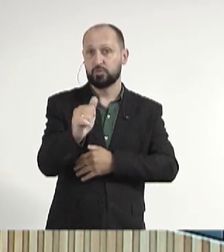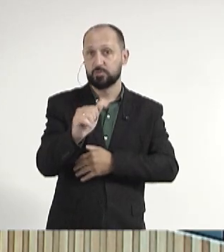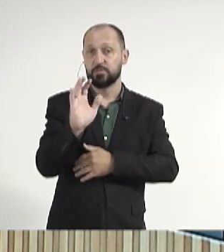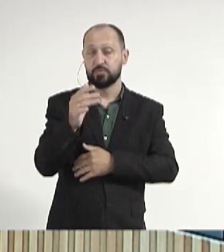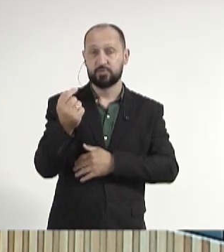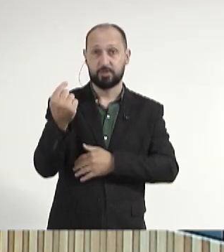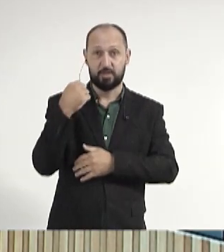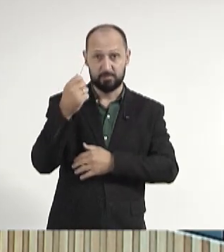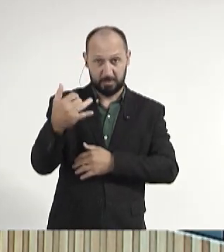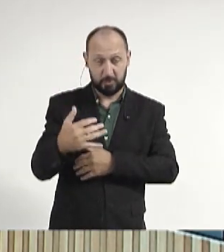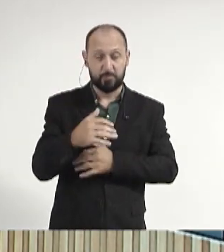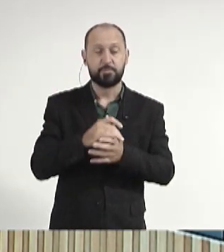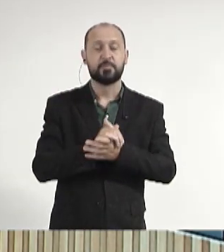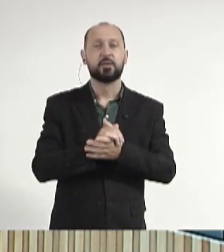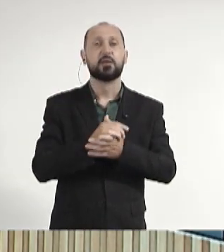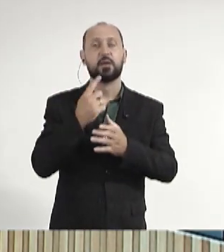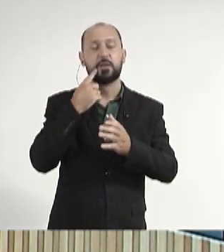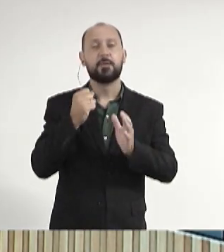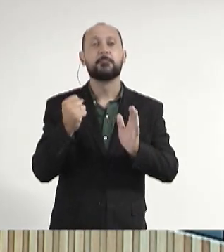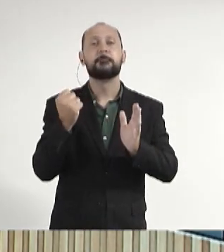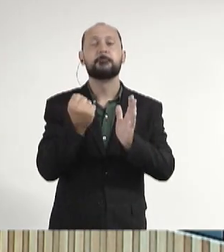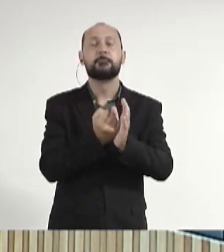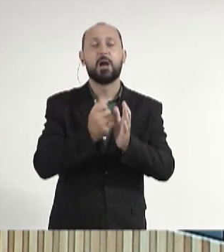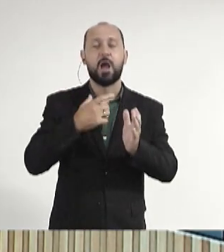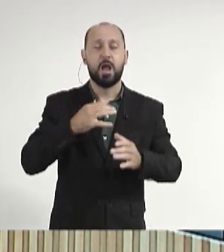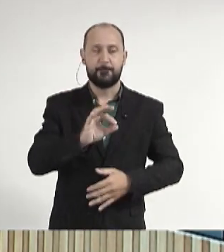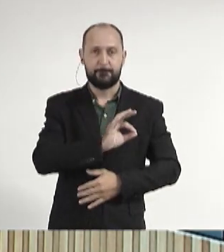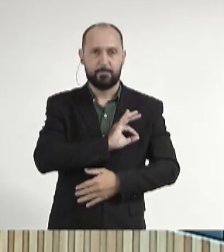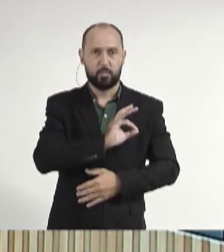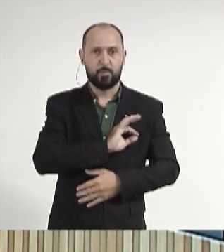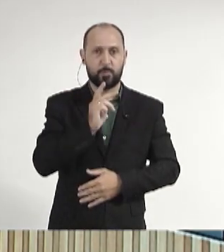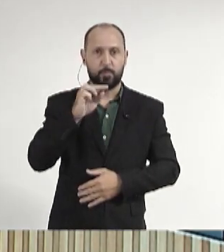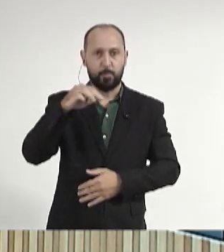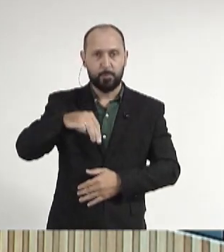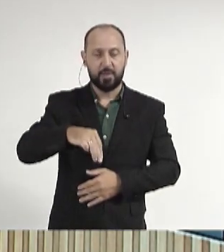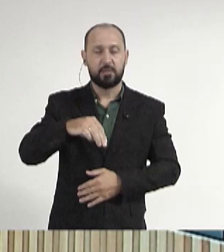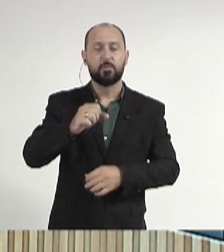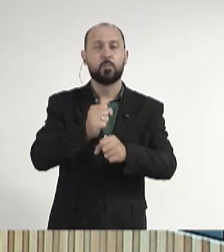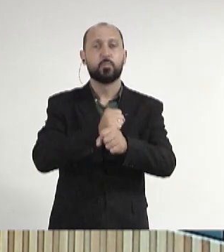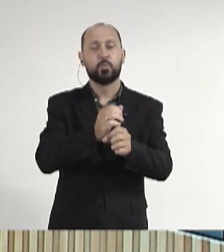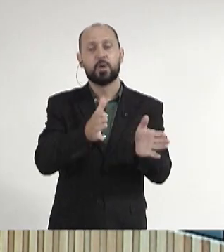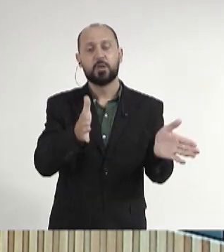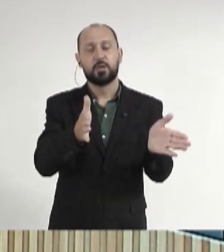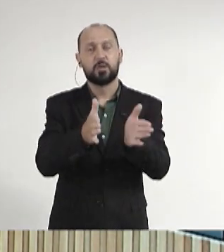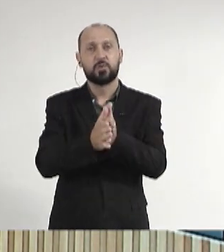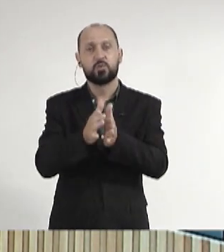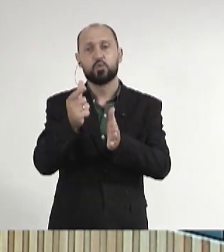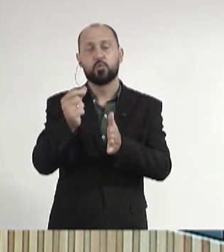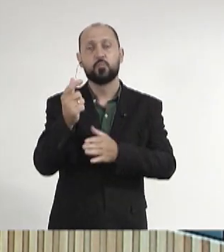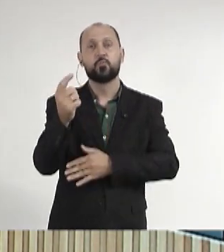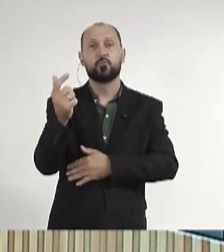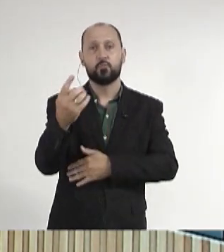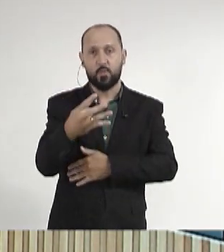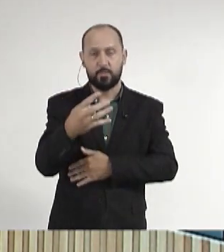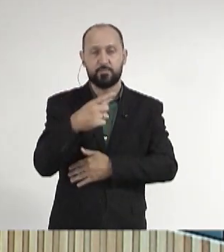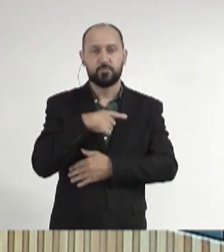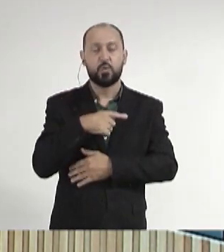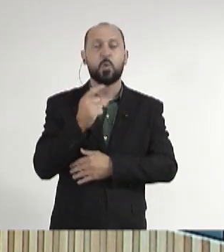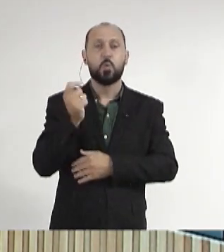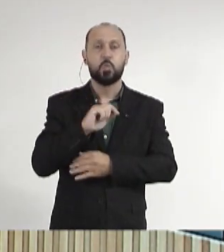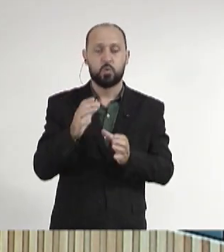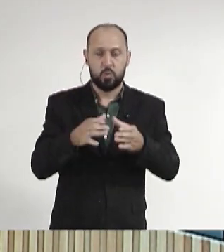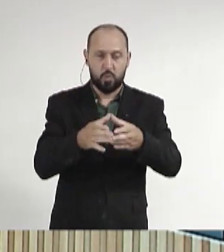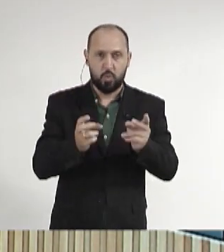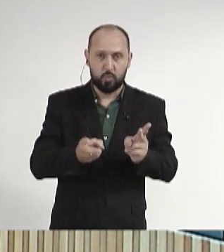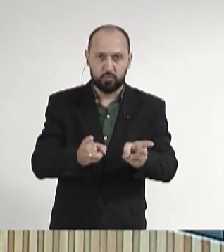já falo dele daqui a pouco, e que fixa o efetivo da Polícia Militar para 2024. Mantém o atual